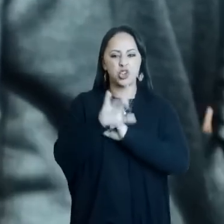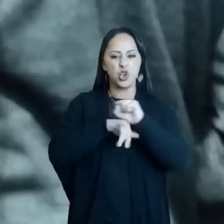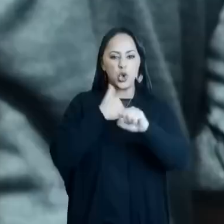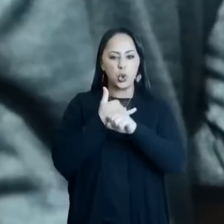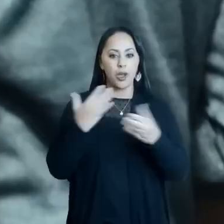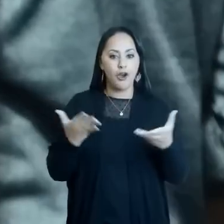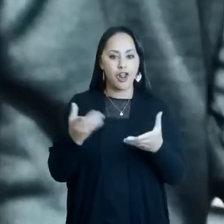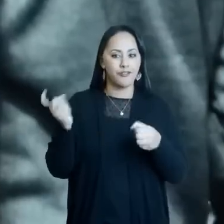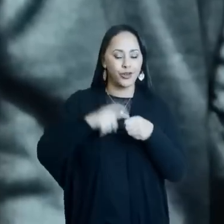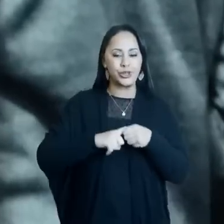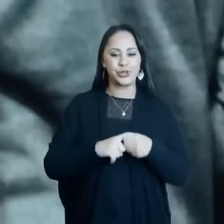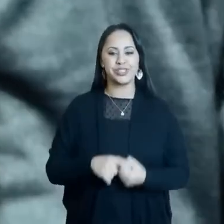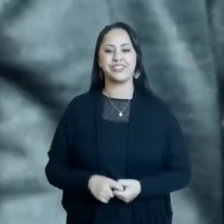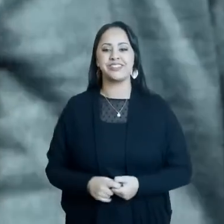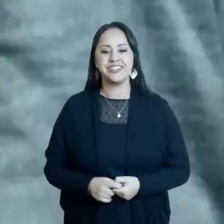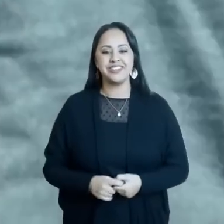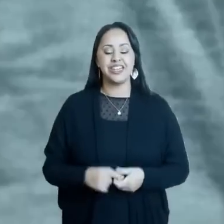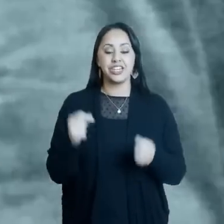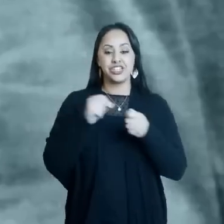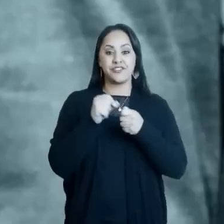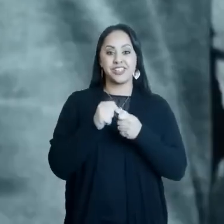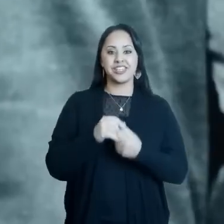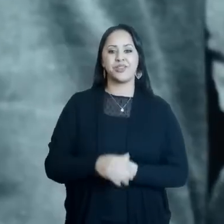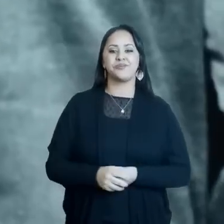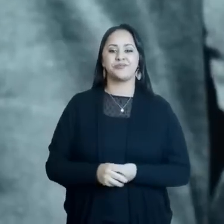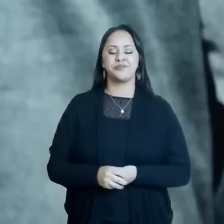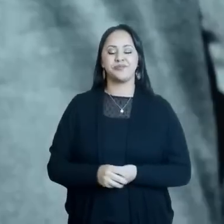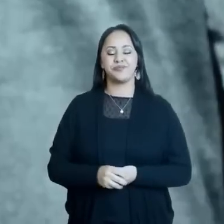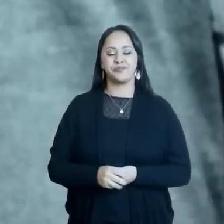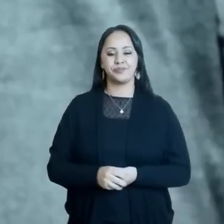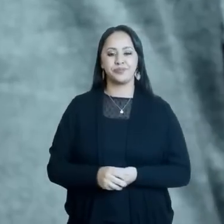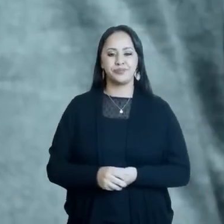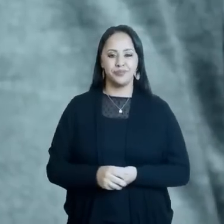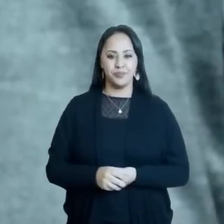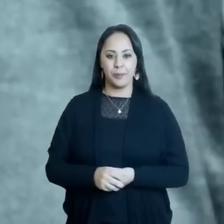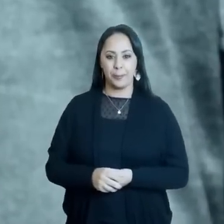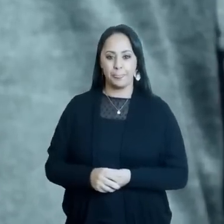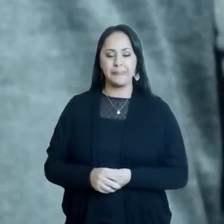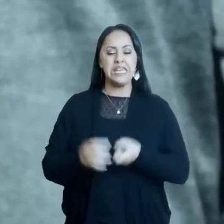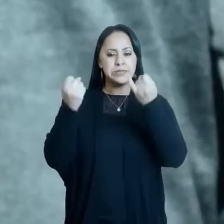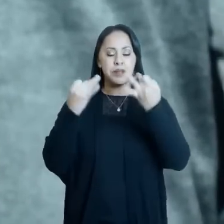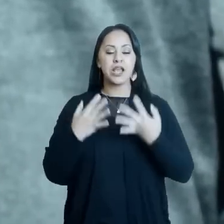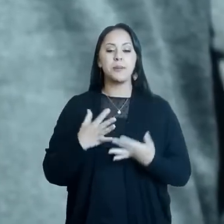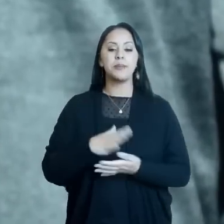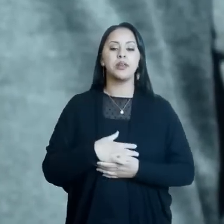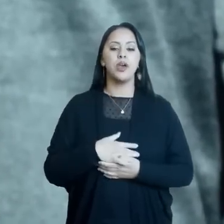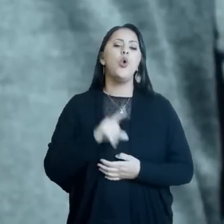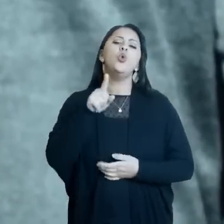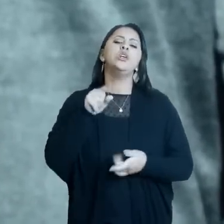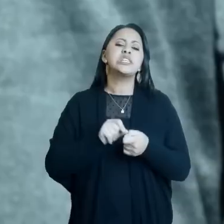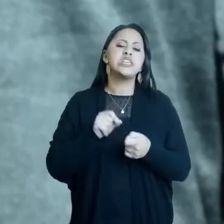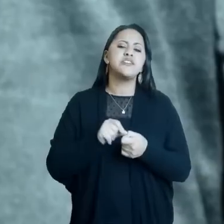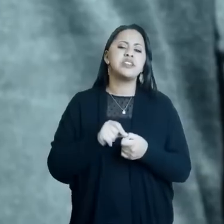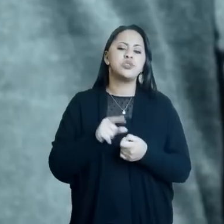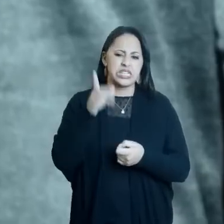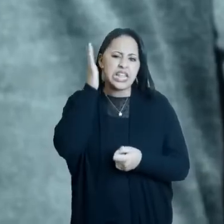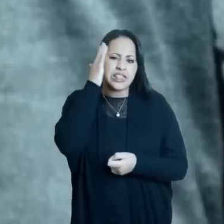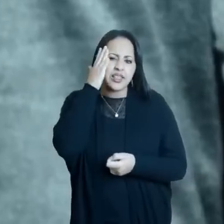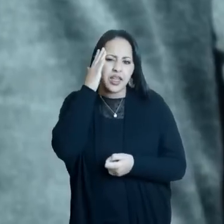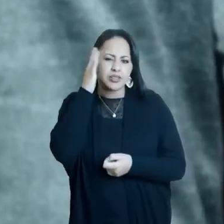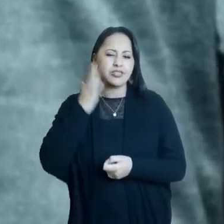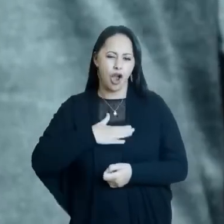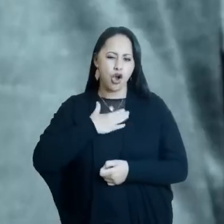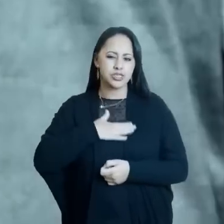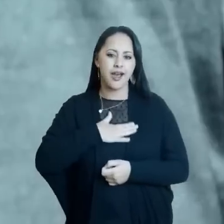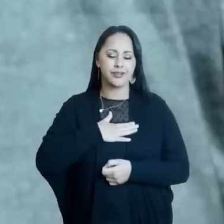que a gente compartilha, faz umas mentorias aqui, que a galera gosta muito de mentoria. Conta pra mim, cara, qual é o seu... Primeiro, o que você tá entendendo aí? Tá